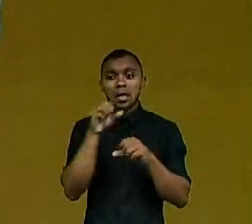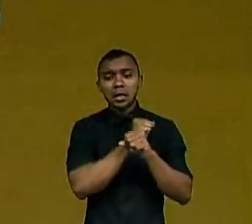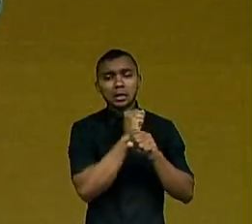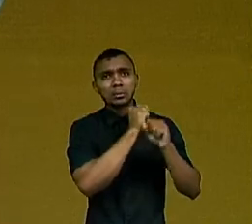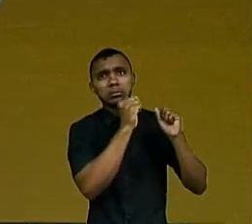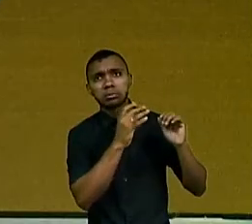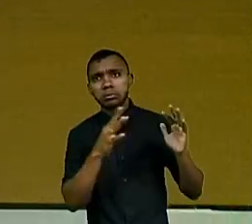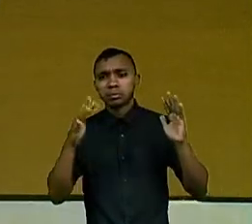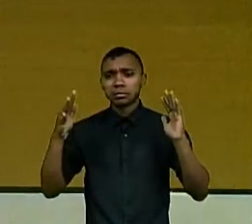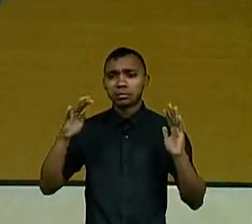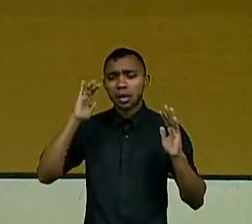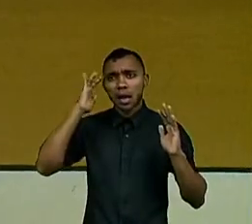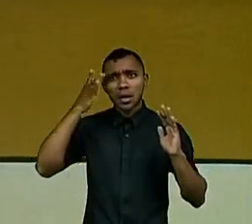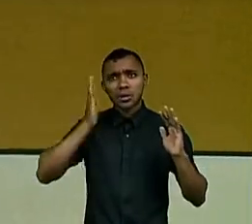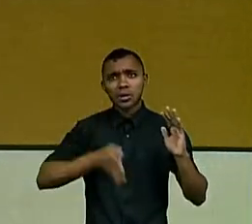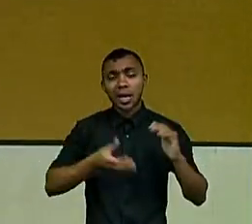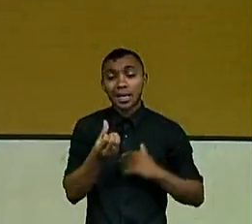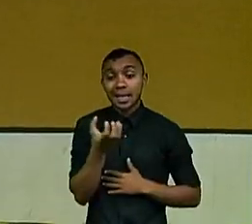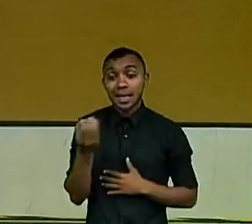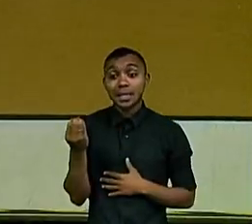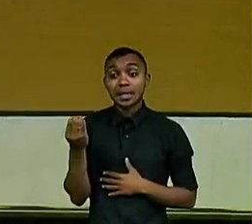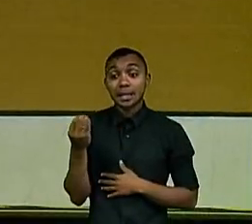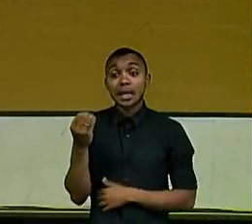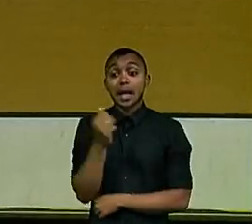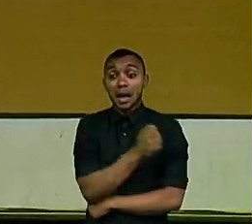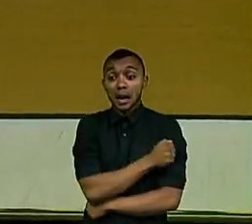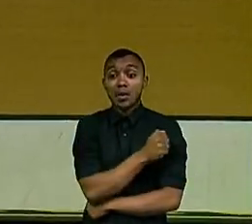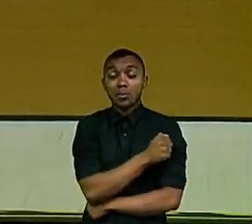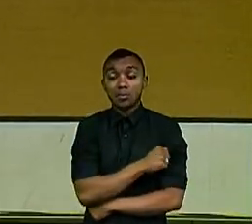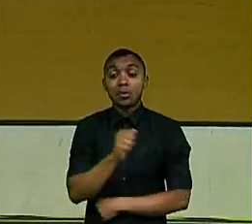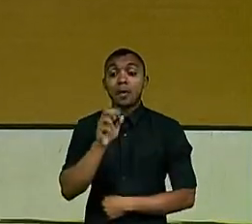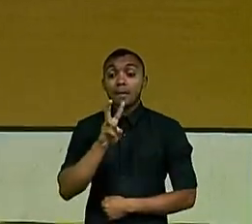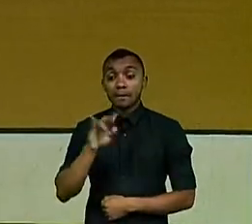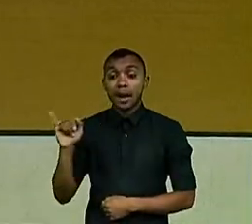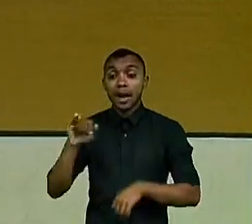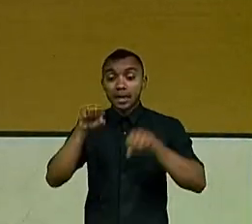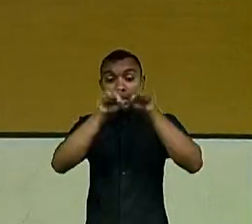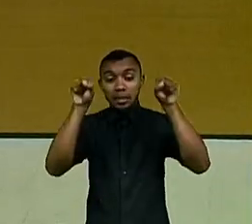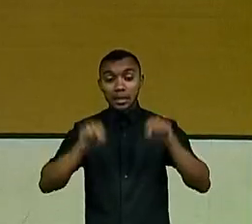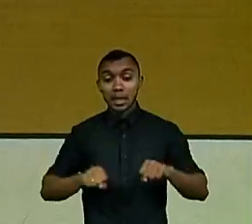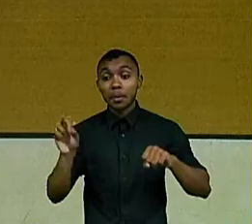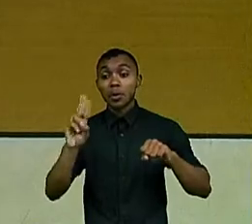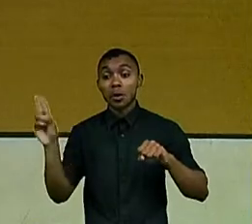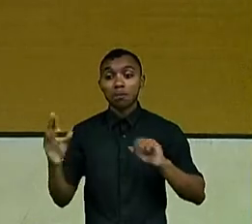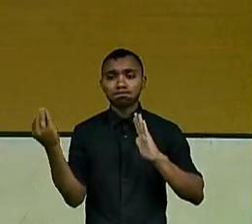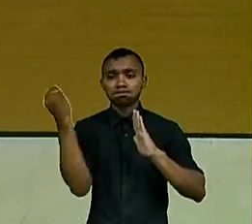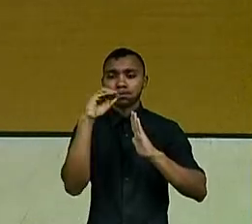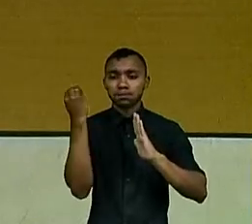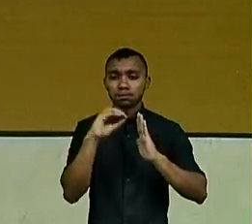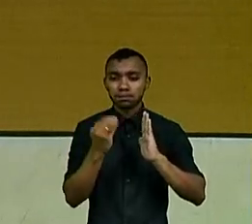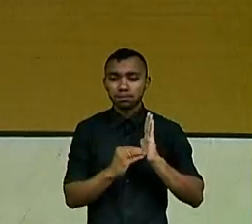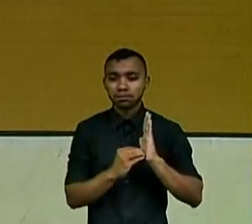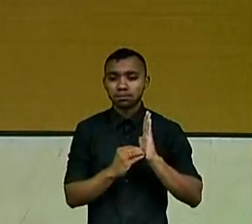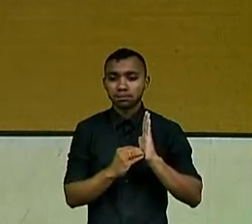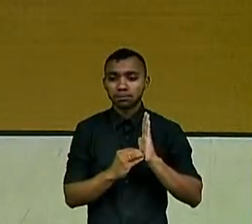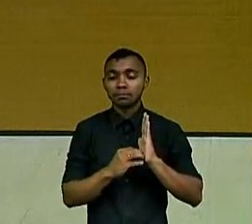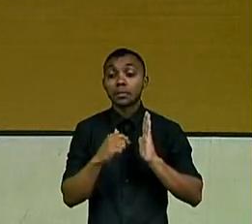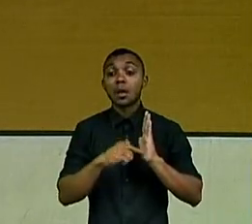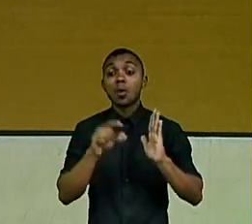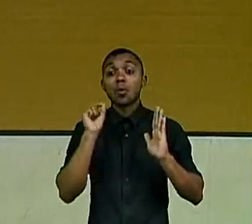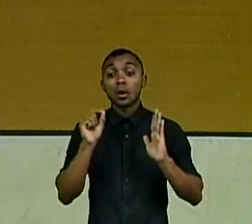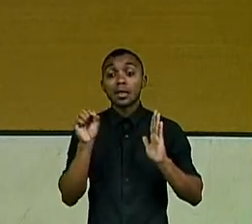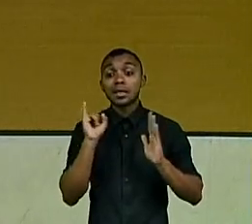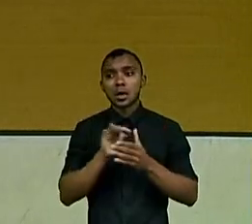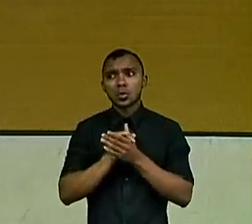acho que 60 alunos esses alunos nós estamos cadastrando todos os que tiveram no máximo quatro faltas para que mesmo sem